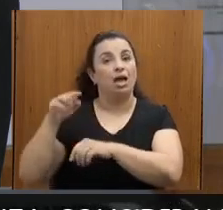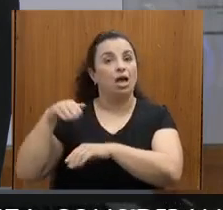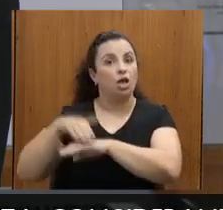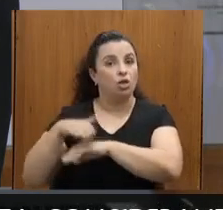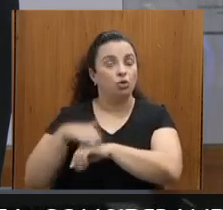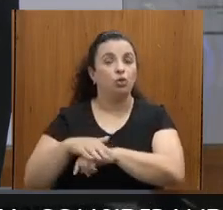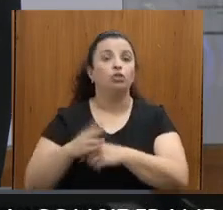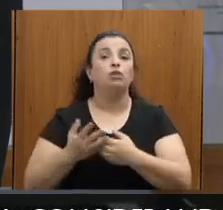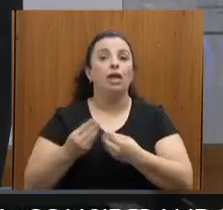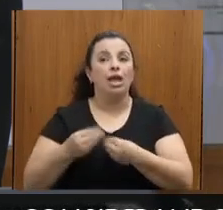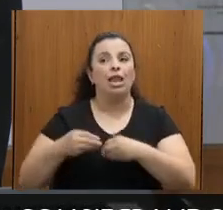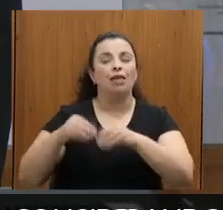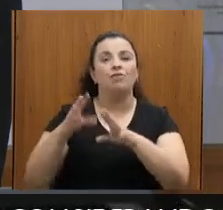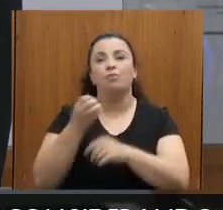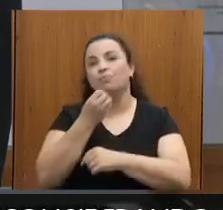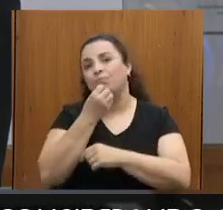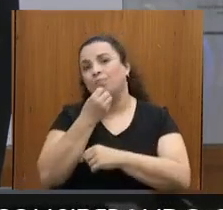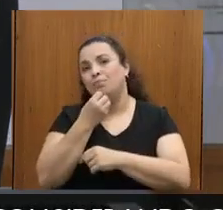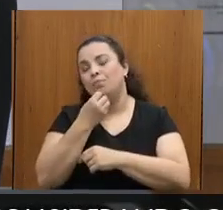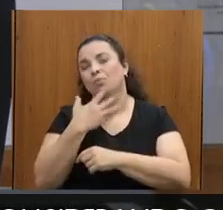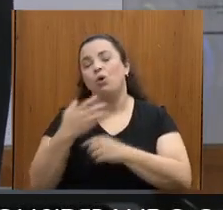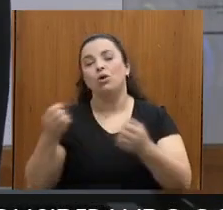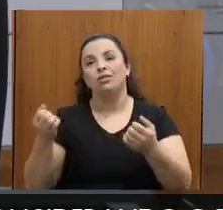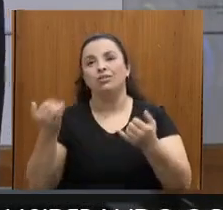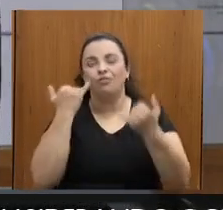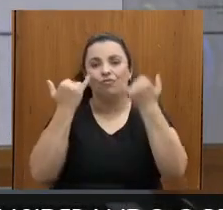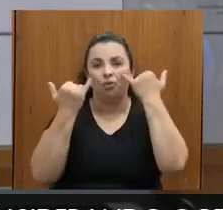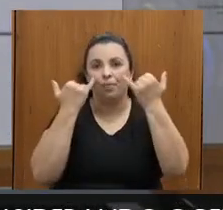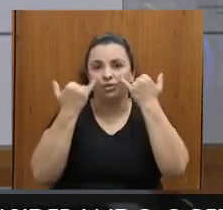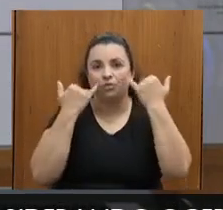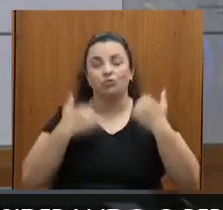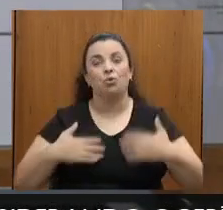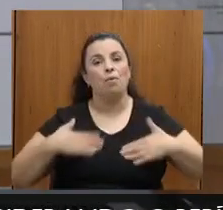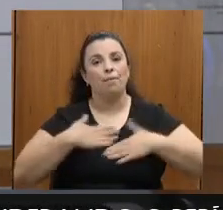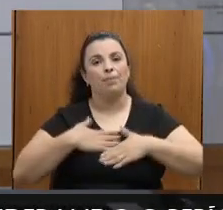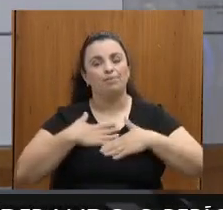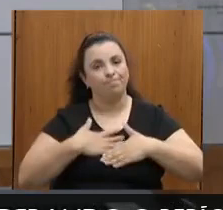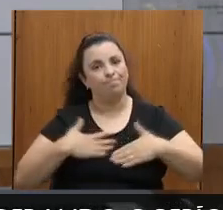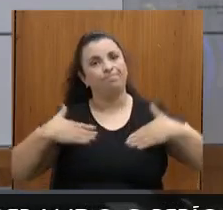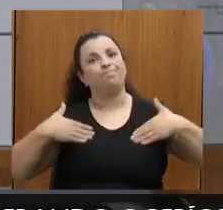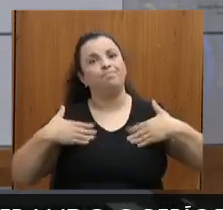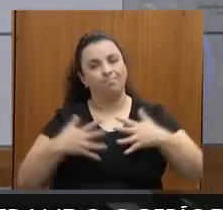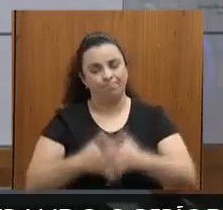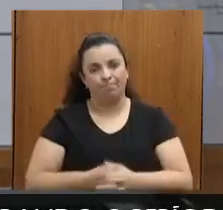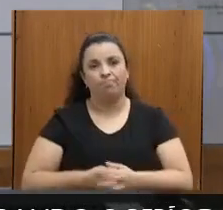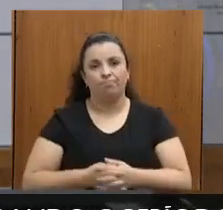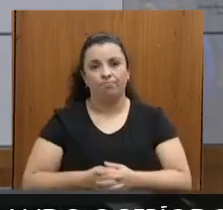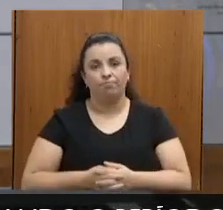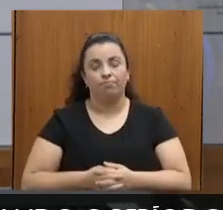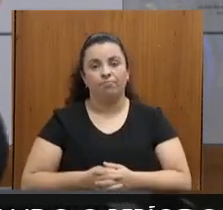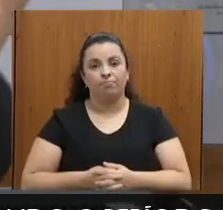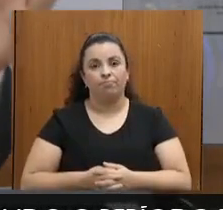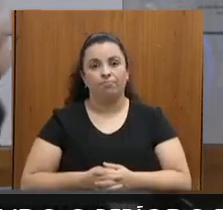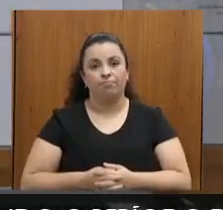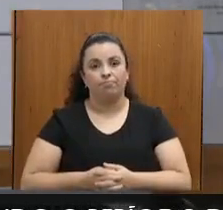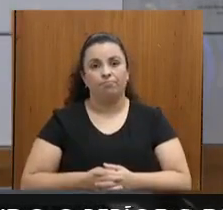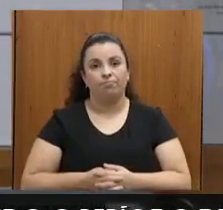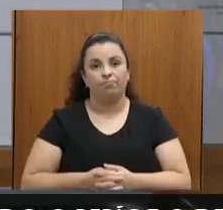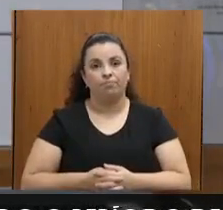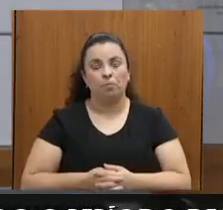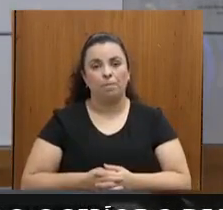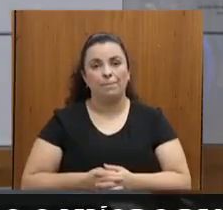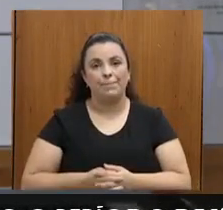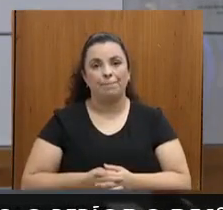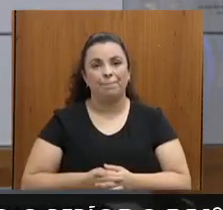essas boas novas com muito prazer, com muita satisfação. Não poderia deixar de vir aqui ainda na nossa